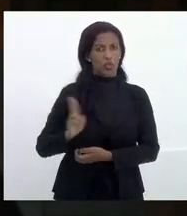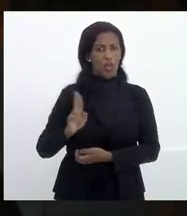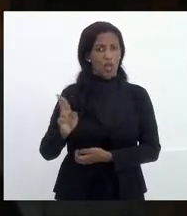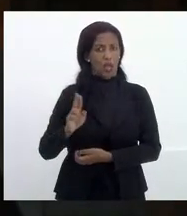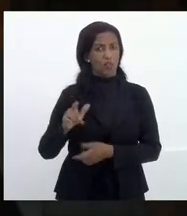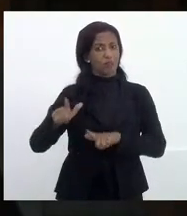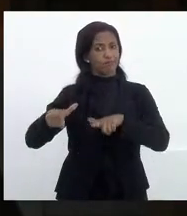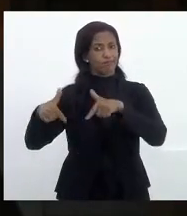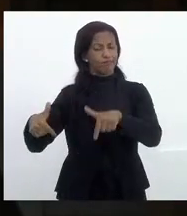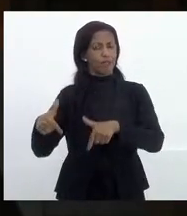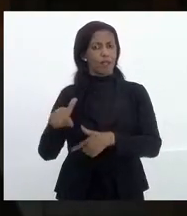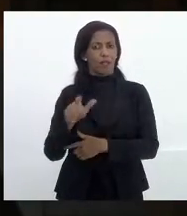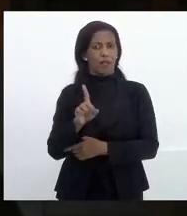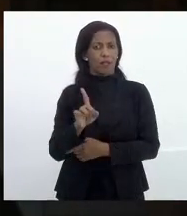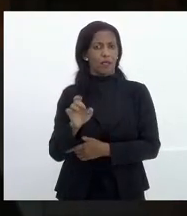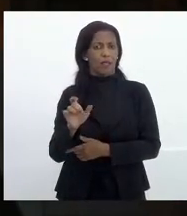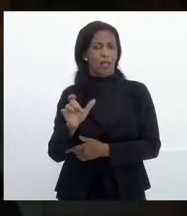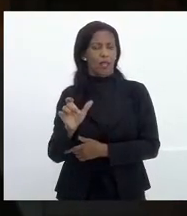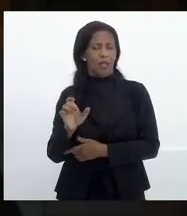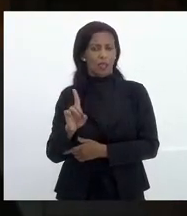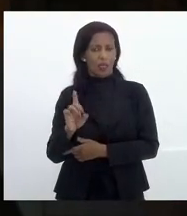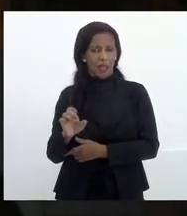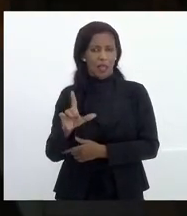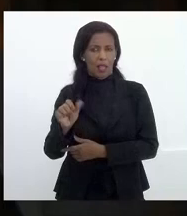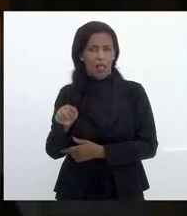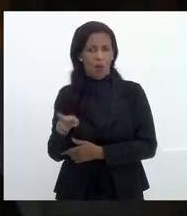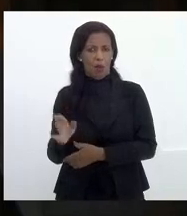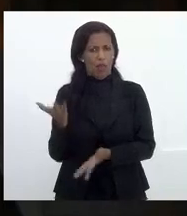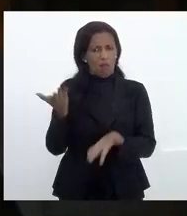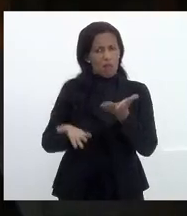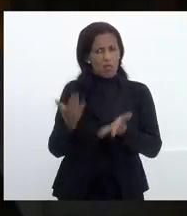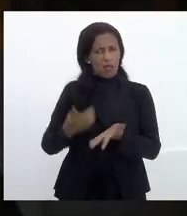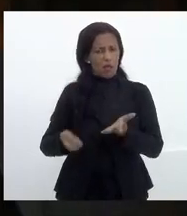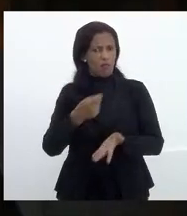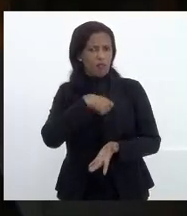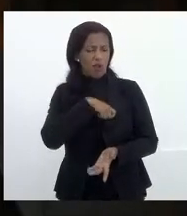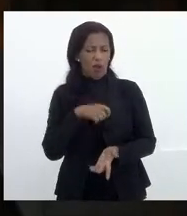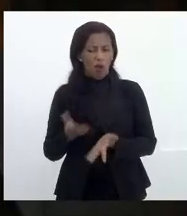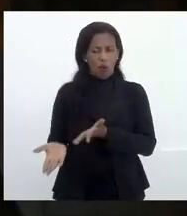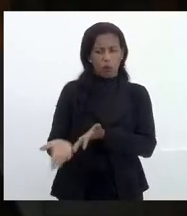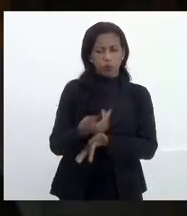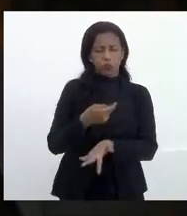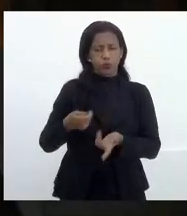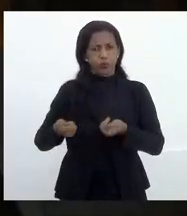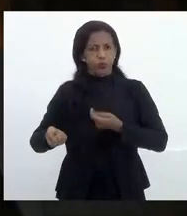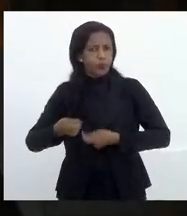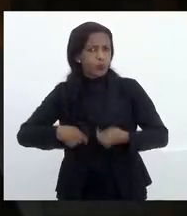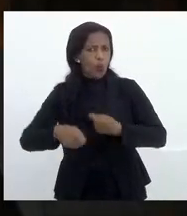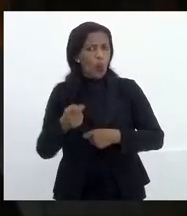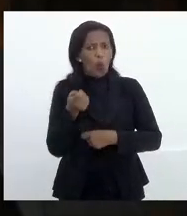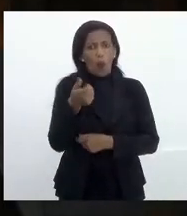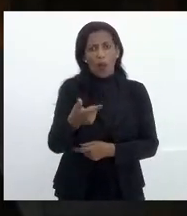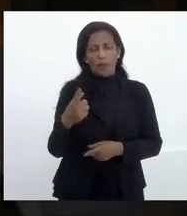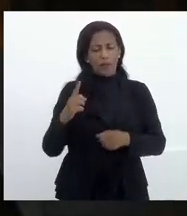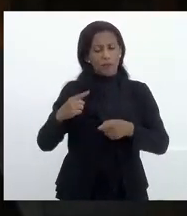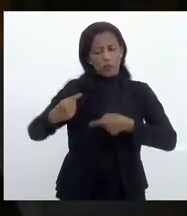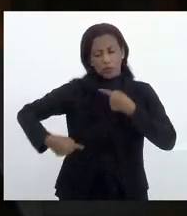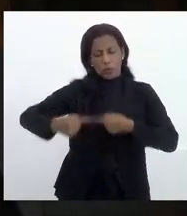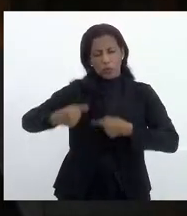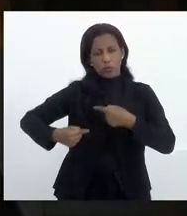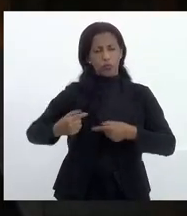me impressiona com a gente está discutindo o livro fiscal recuperação econômica e quase não se discute